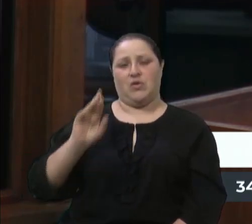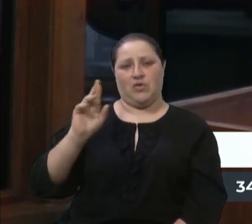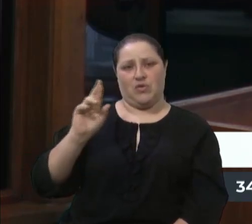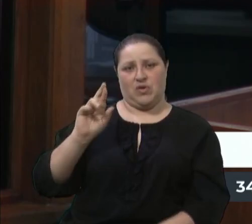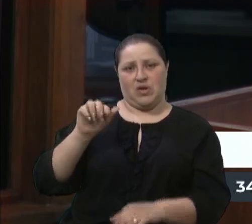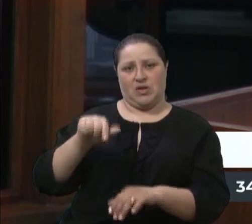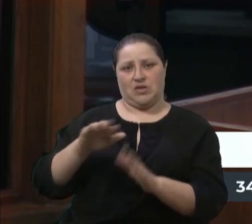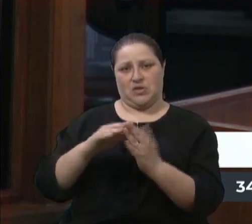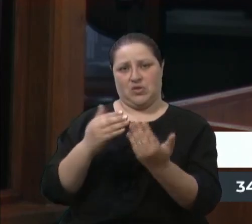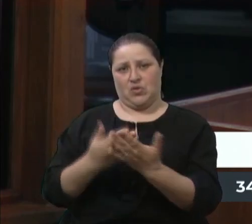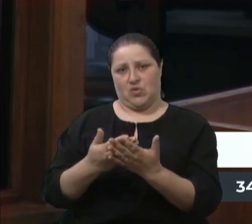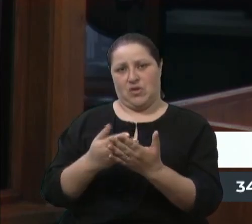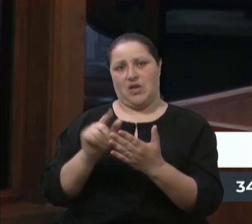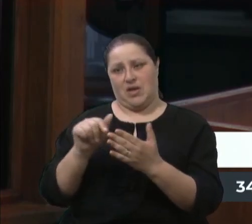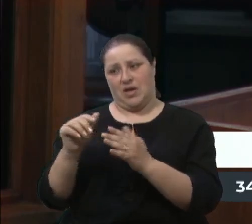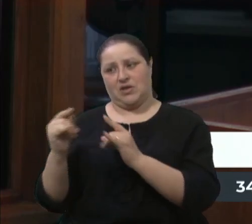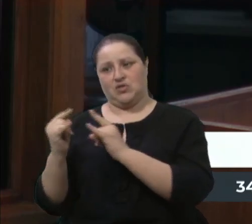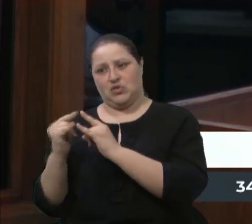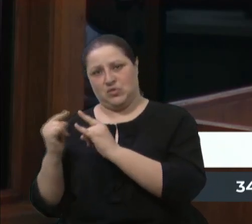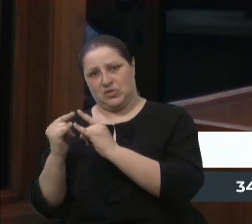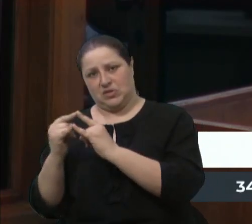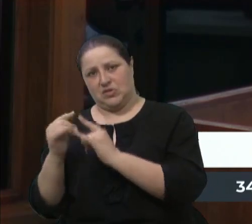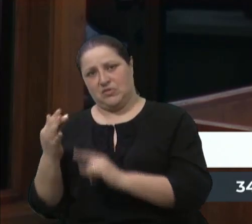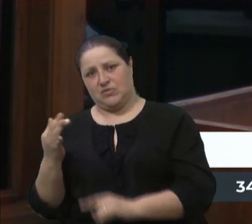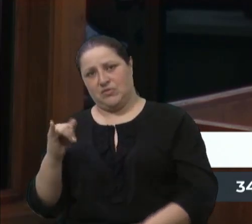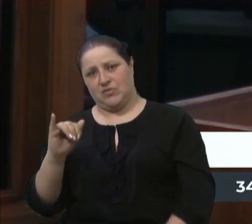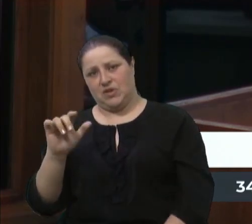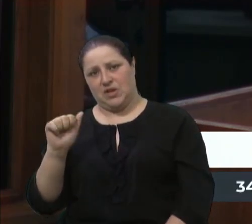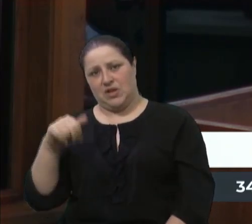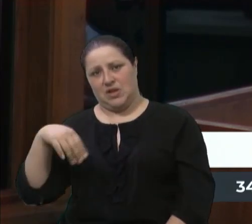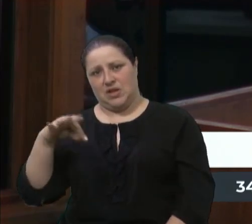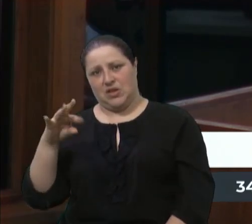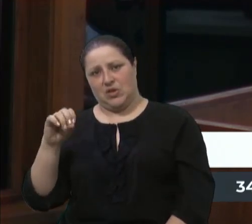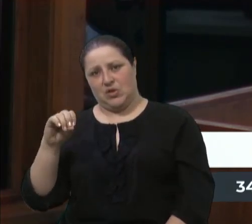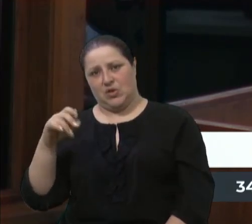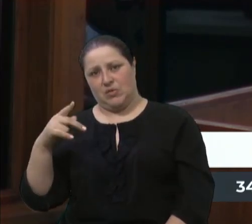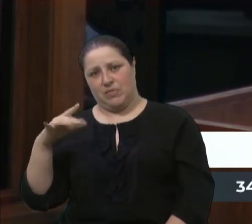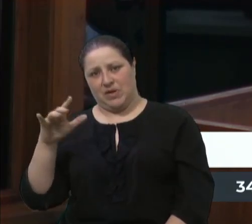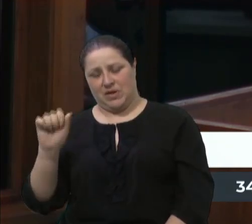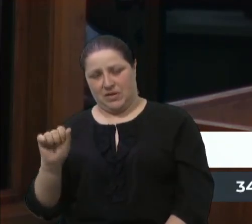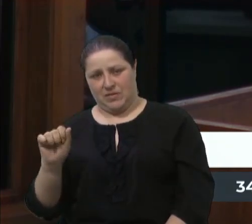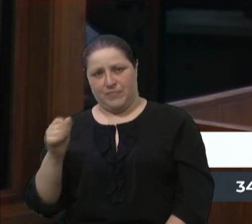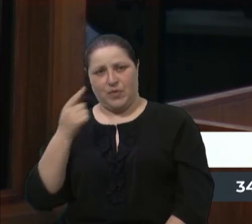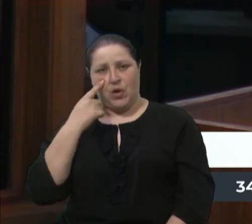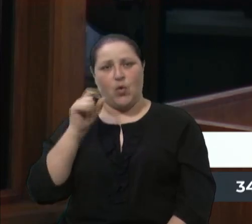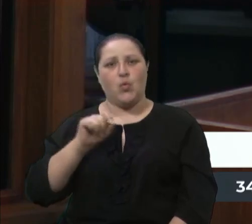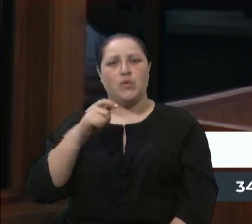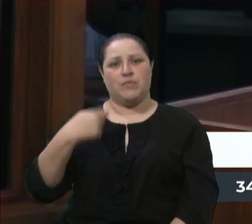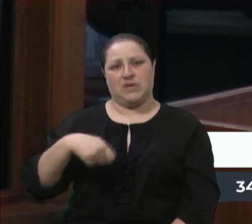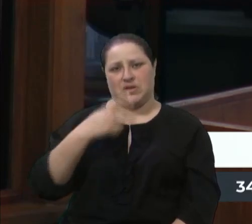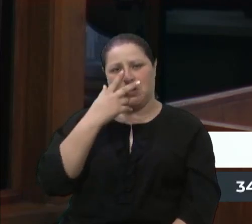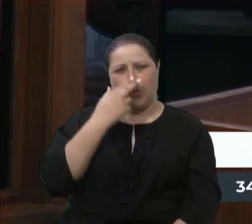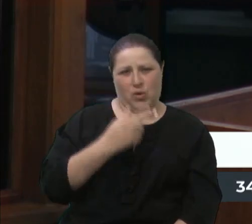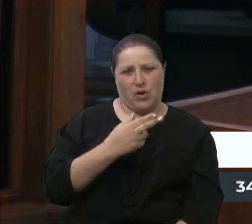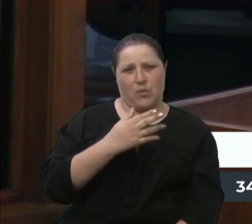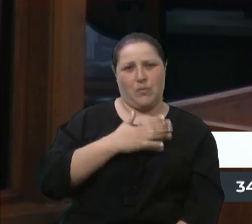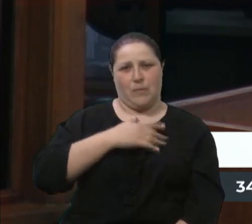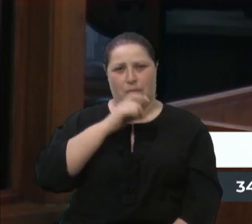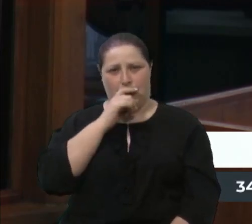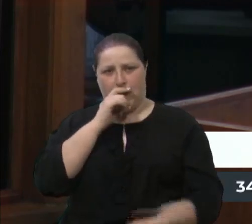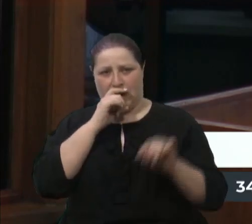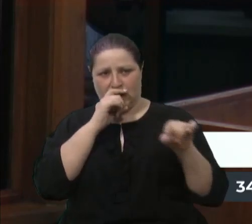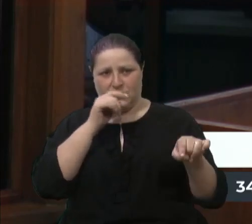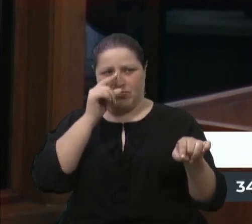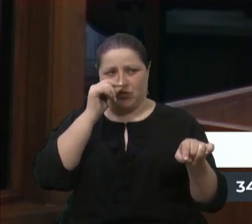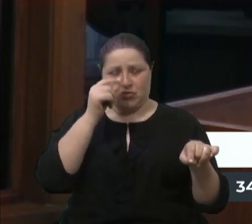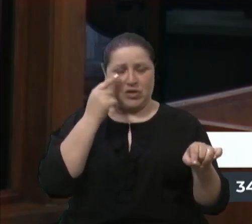vereador Fantinel? O senhor, que assim como meu pai é da construção civil, faz uma casa. Se tu não